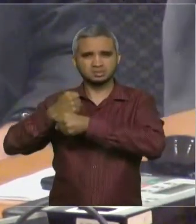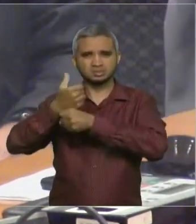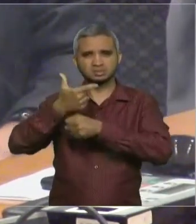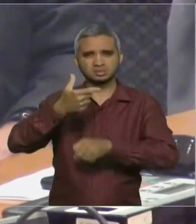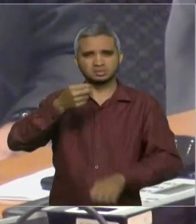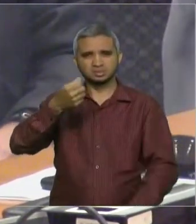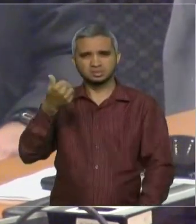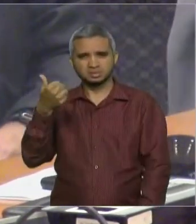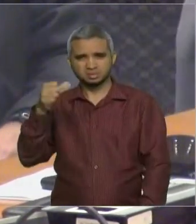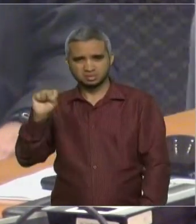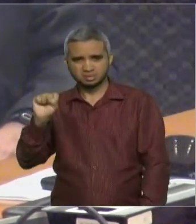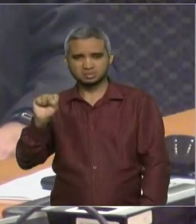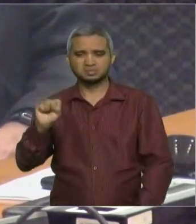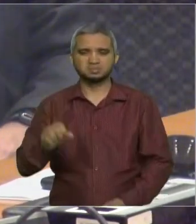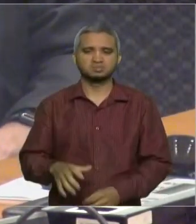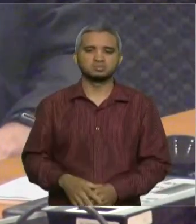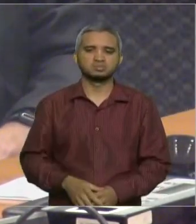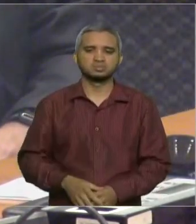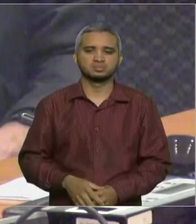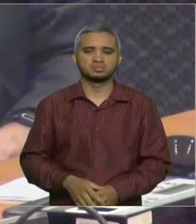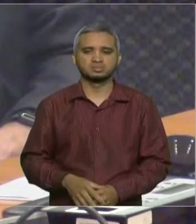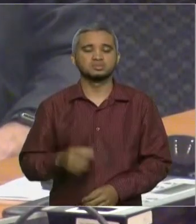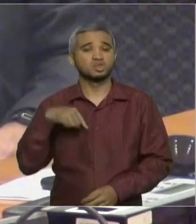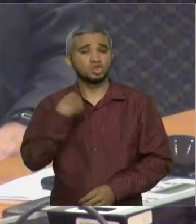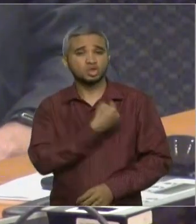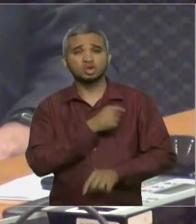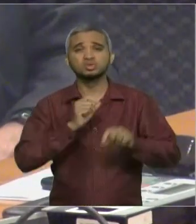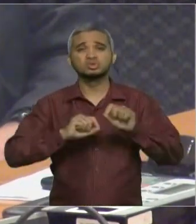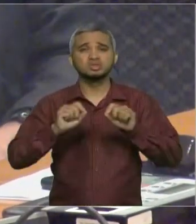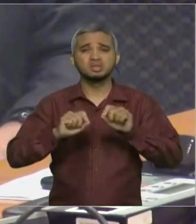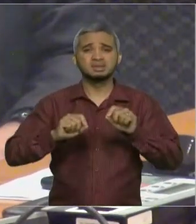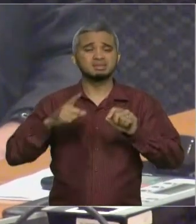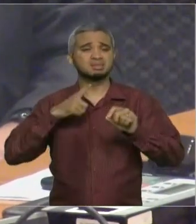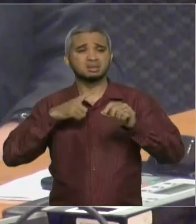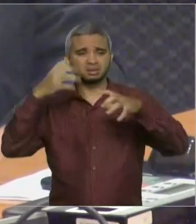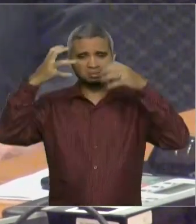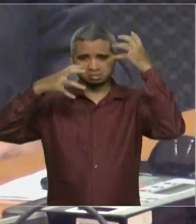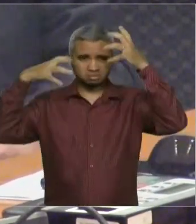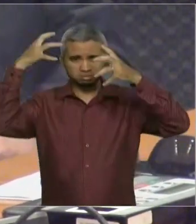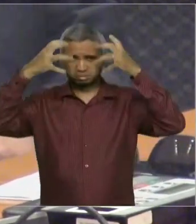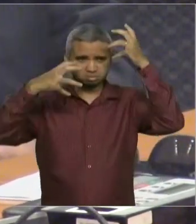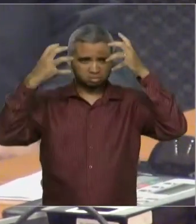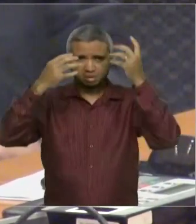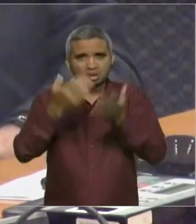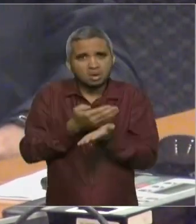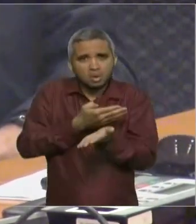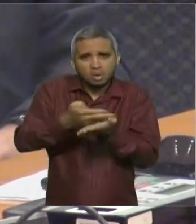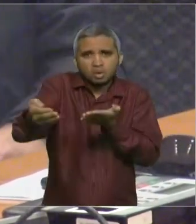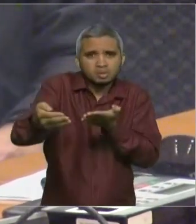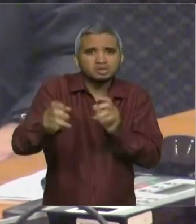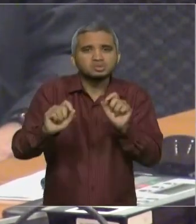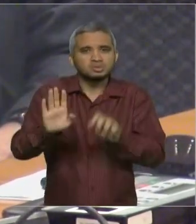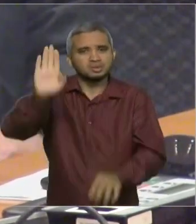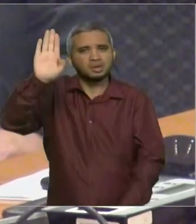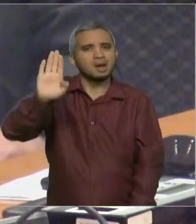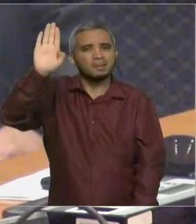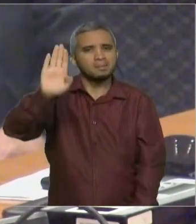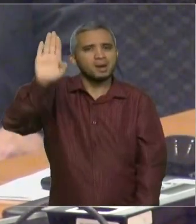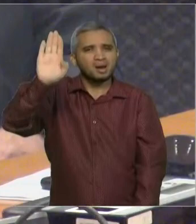estava numa disputa tremenda, no início de uma oficial de uma campanha,